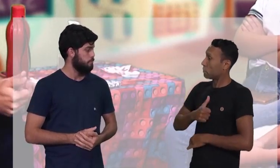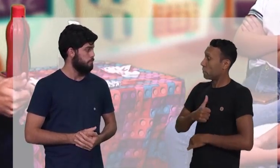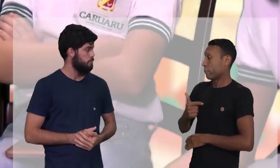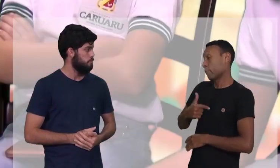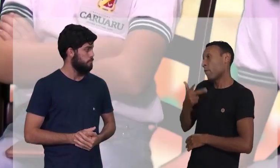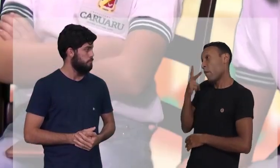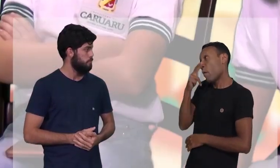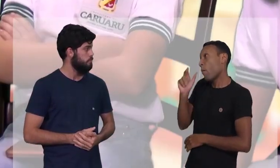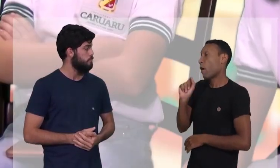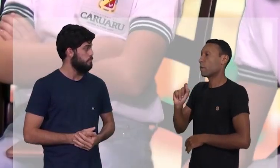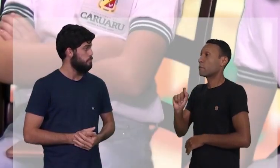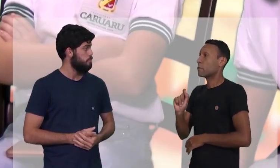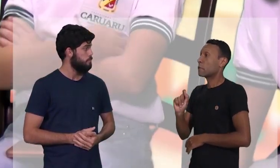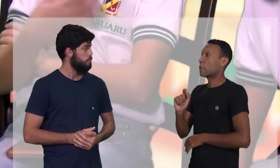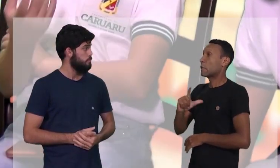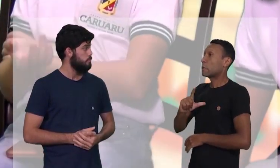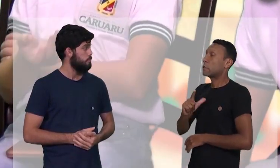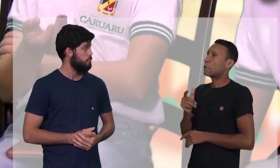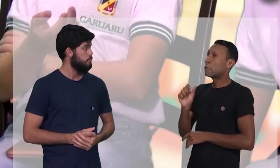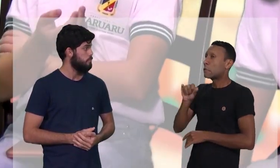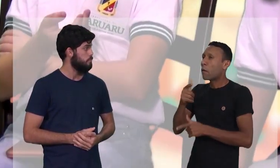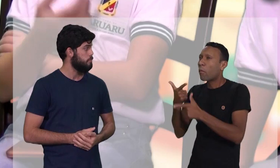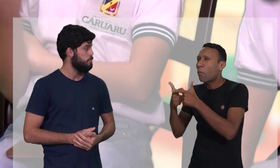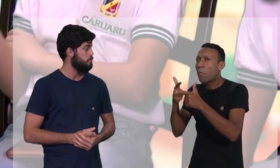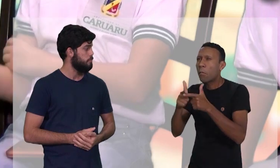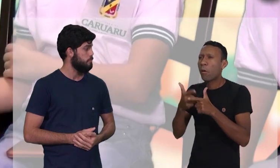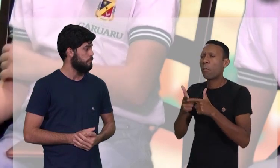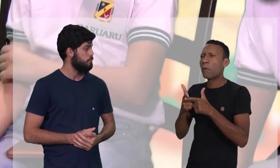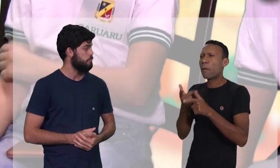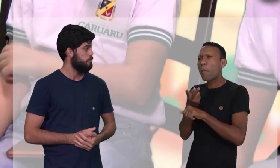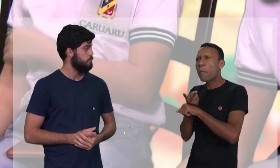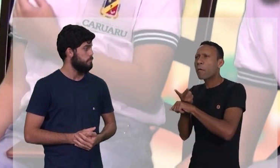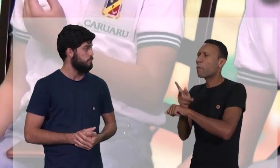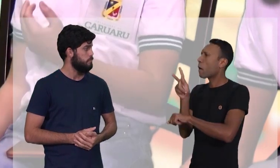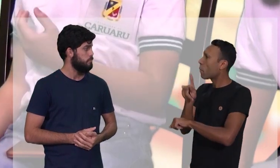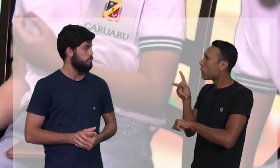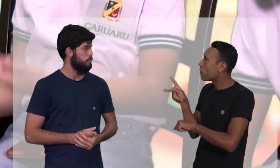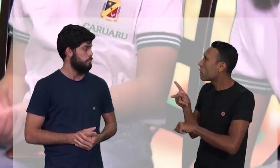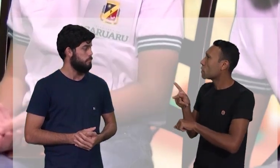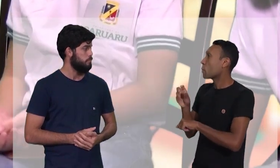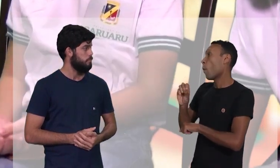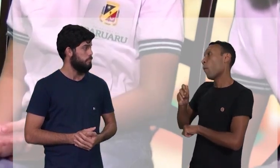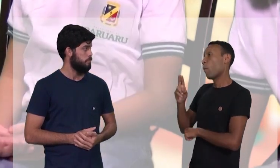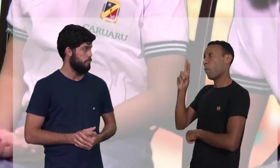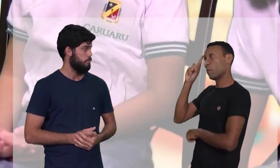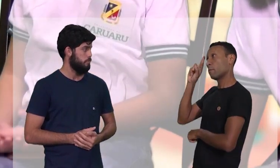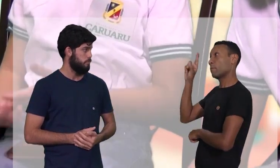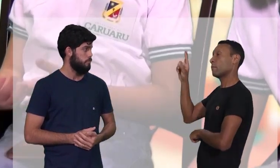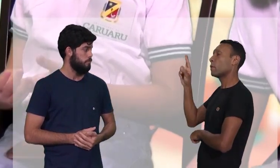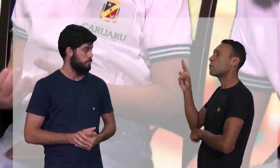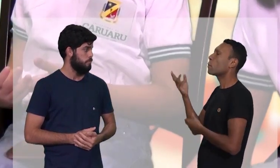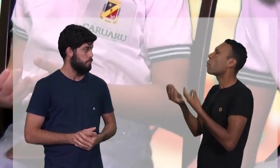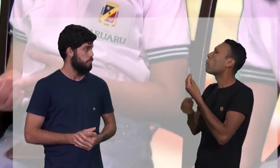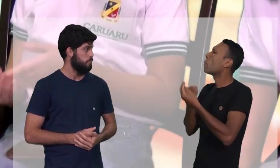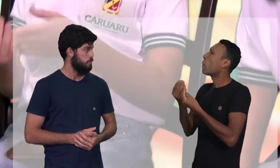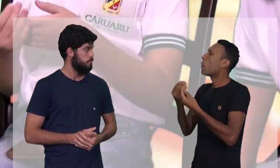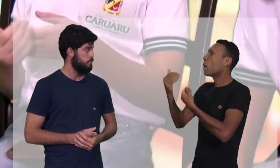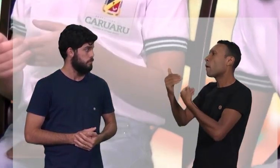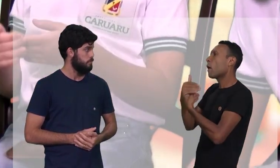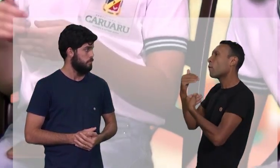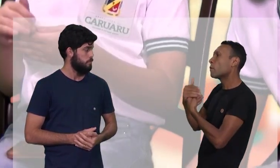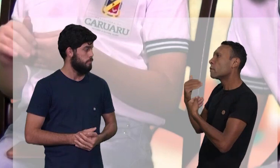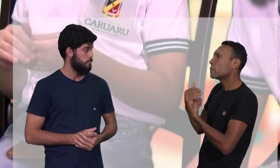eu acho que quando a gente tiver algum problema, a gente falar com os professores ou a diretora, porque eles vão